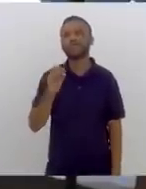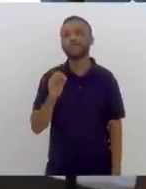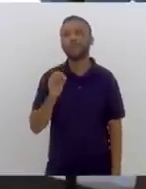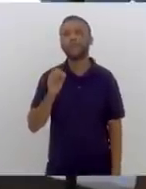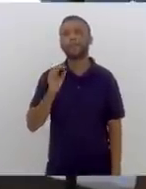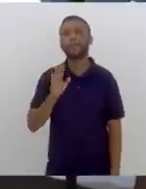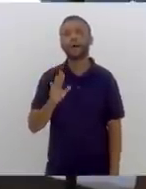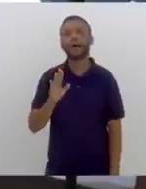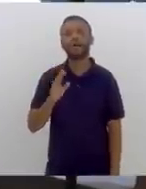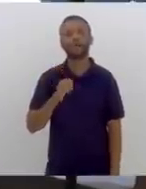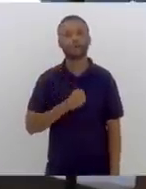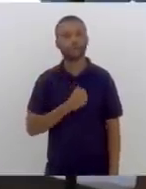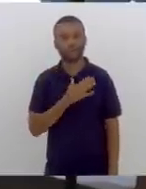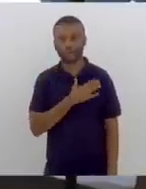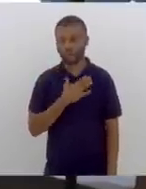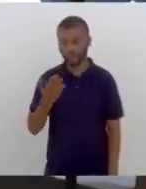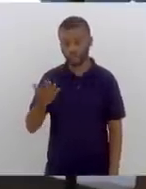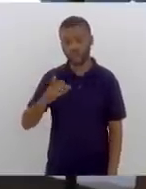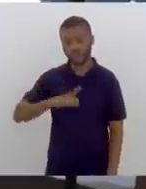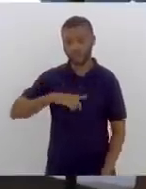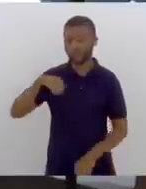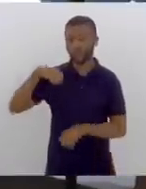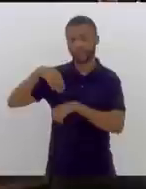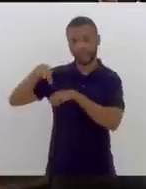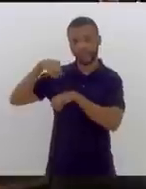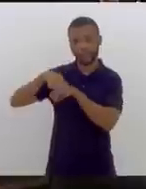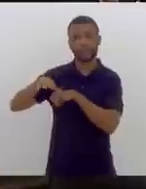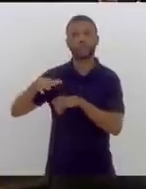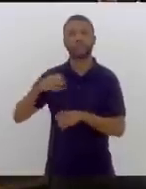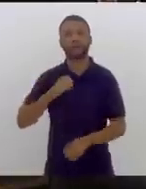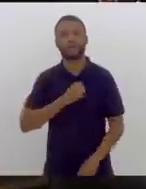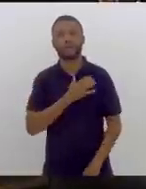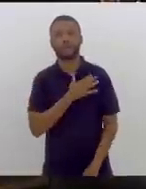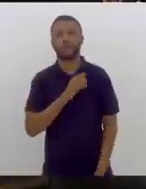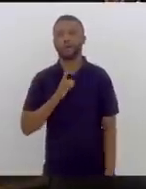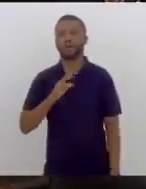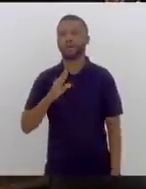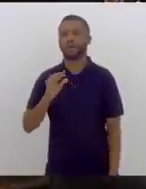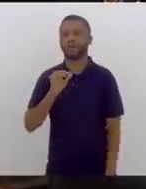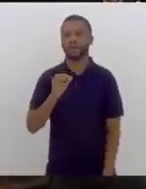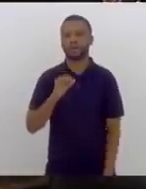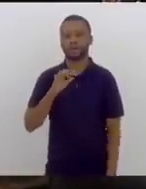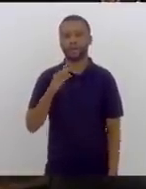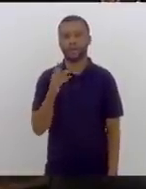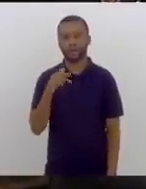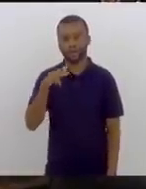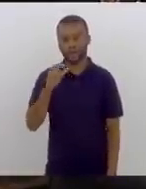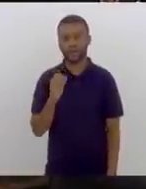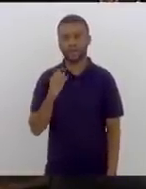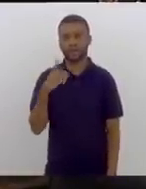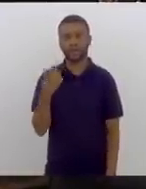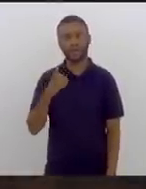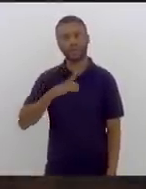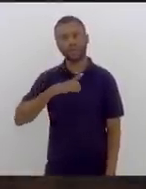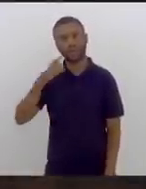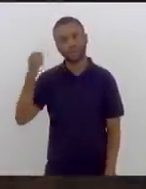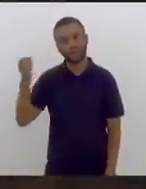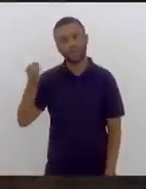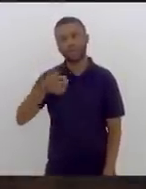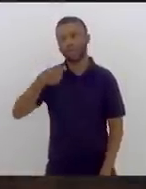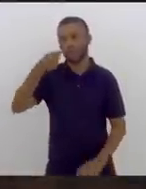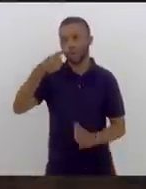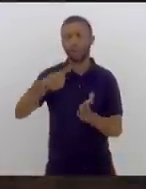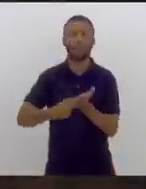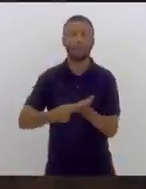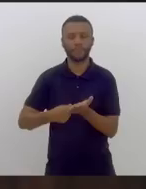coronel realiki leve ao conhecimento do Coronel Luiz Henrique para a gente ter uma nova agenda para ver o